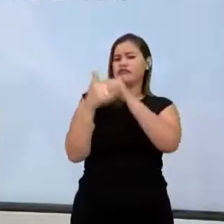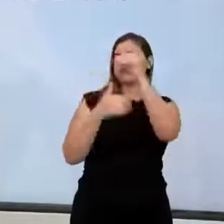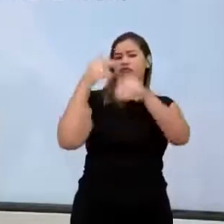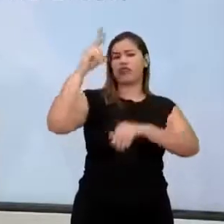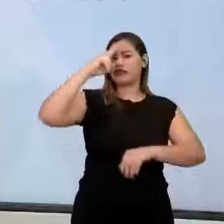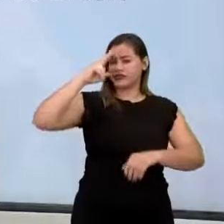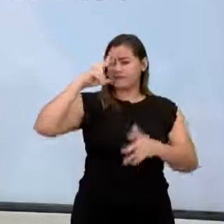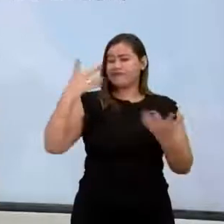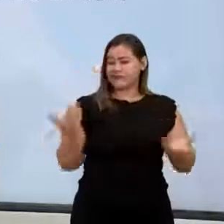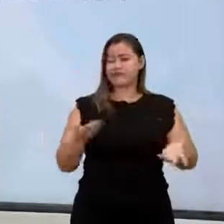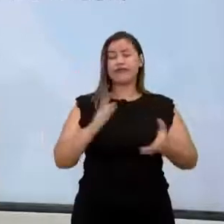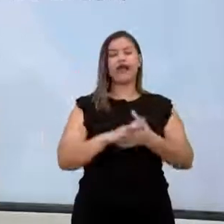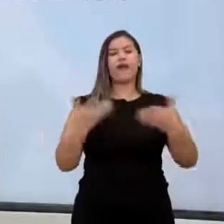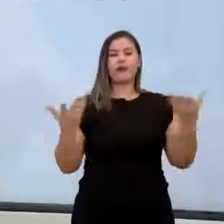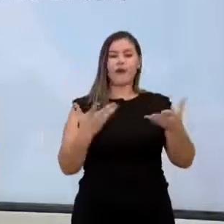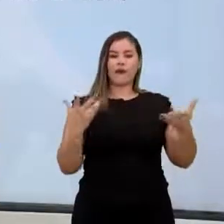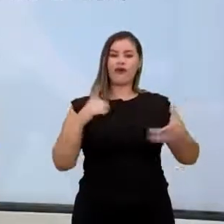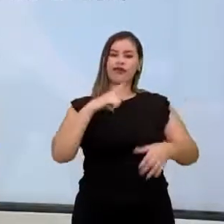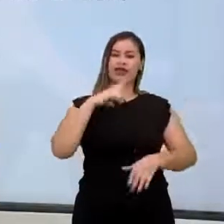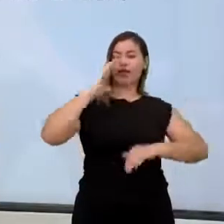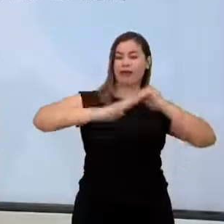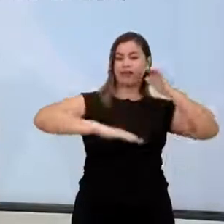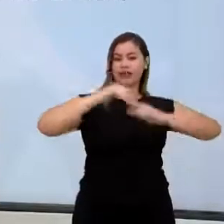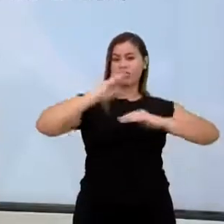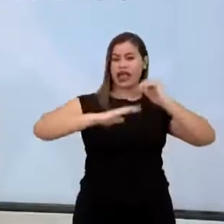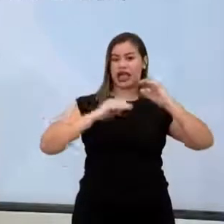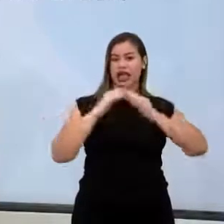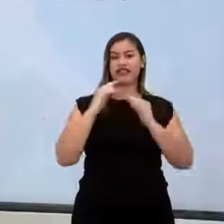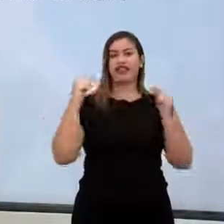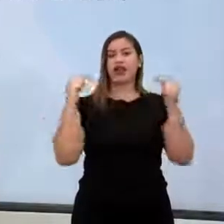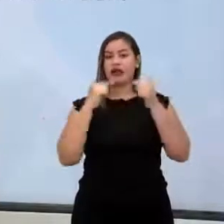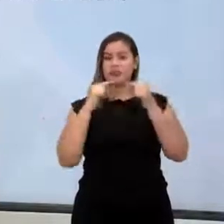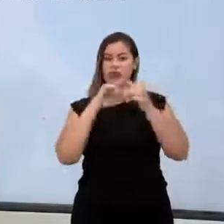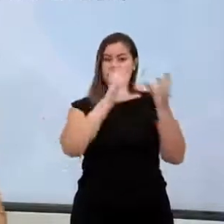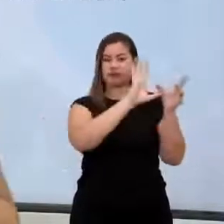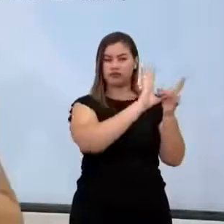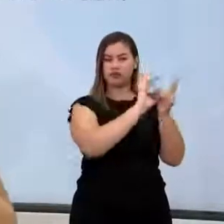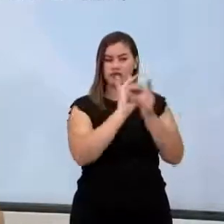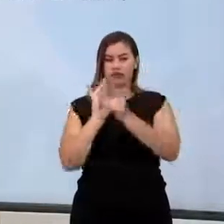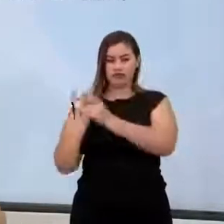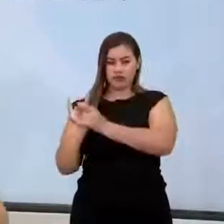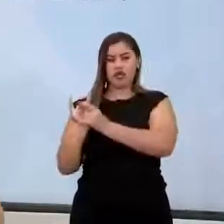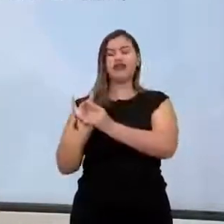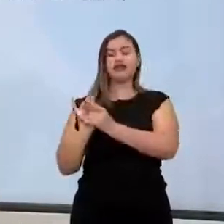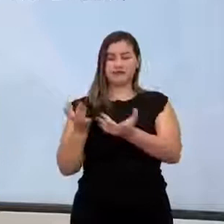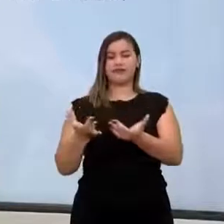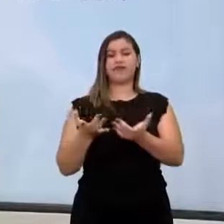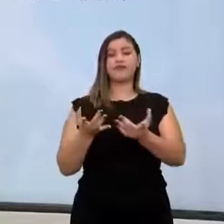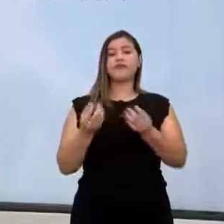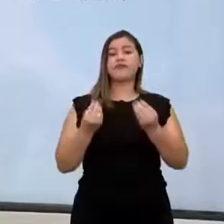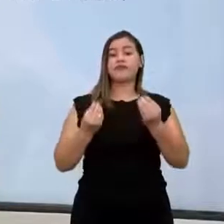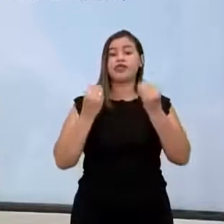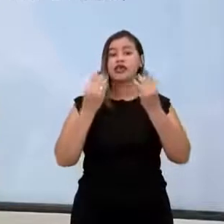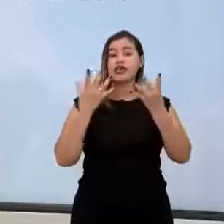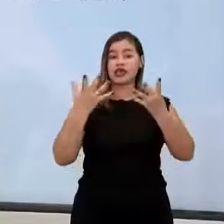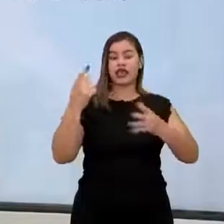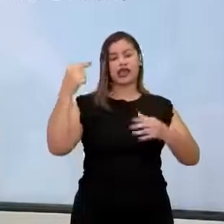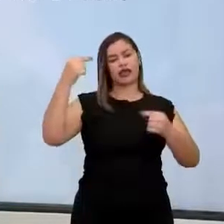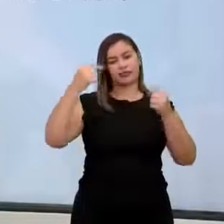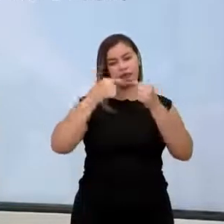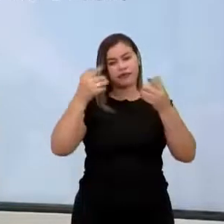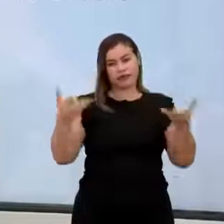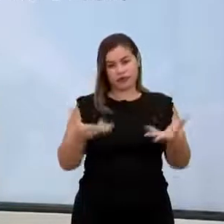hoje trabalhando a nossa habilidade a partir da contextualização, né? Trazendo para aqui, para a nossa